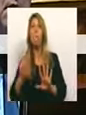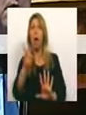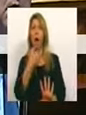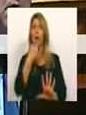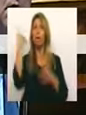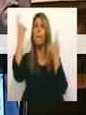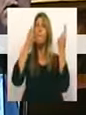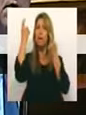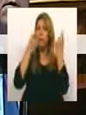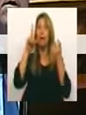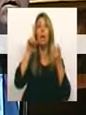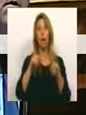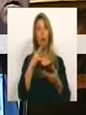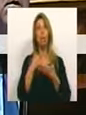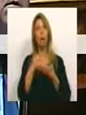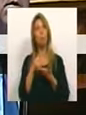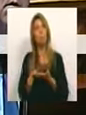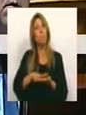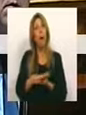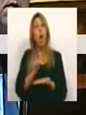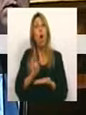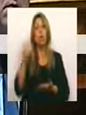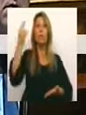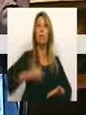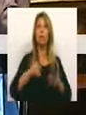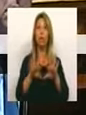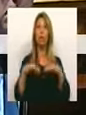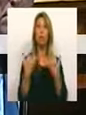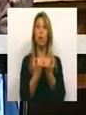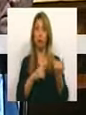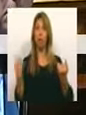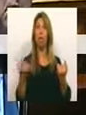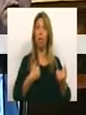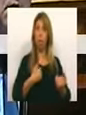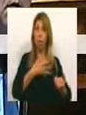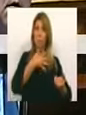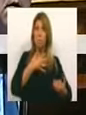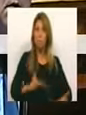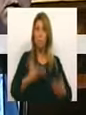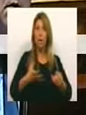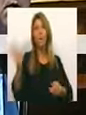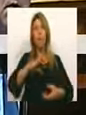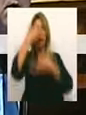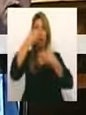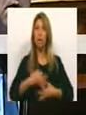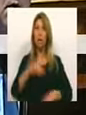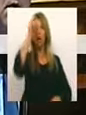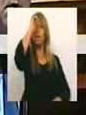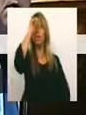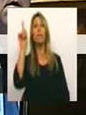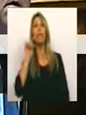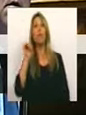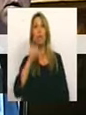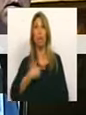e sustentada na exigência de uma sociedade que queremos mais digna e respeitadora dos valores,